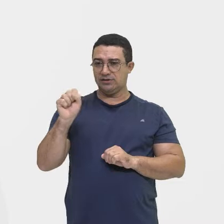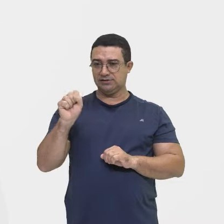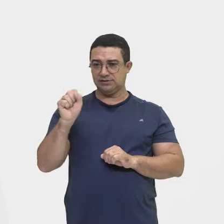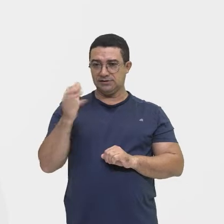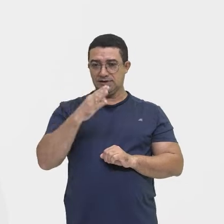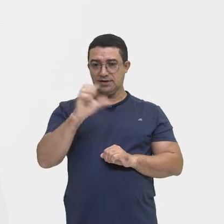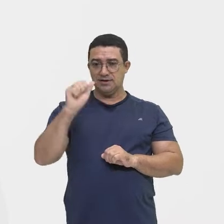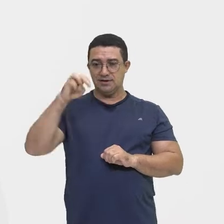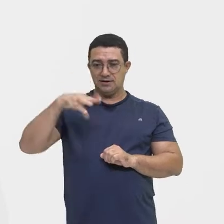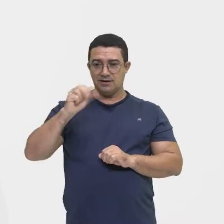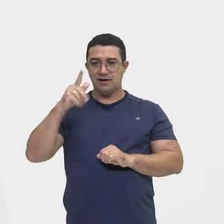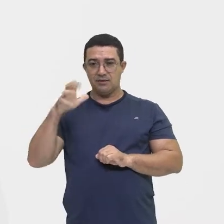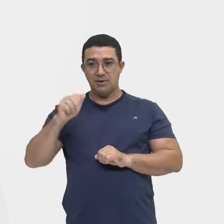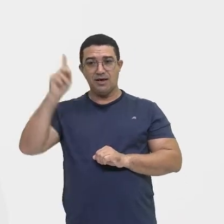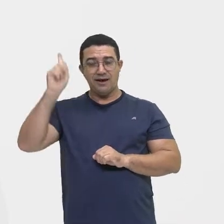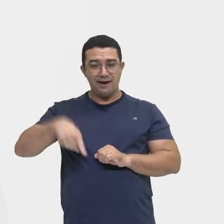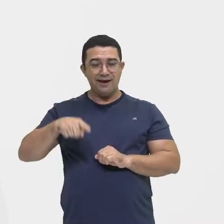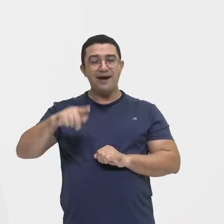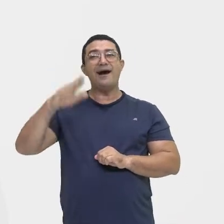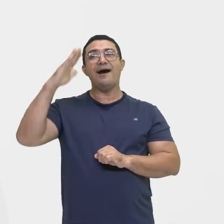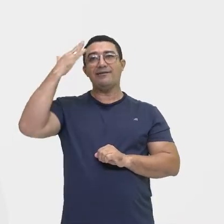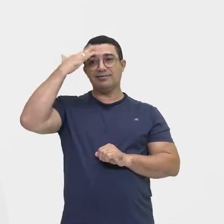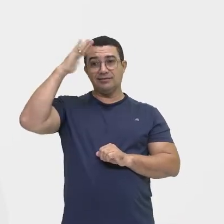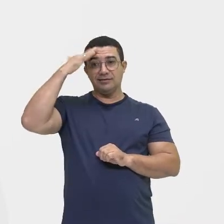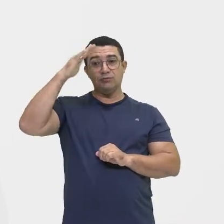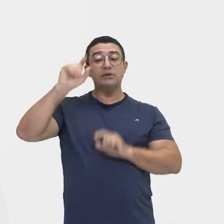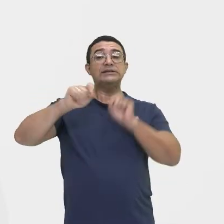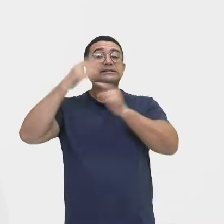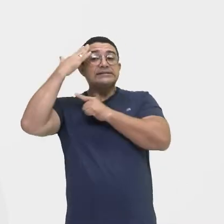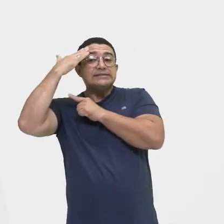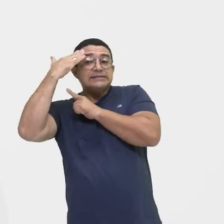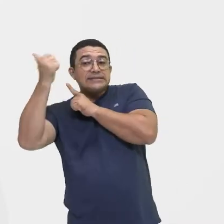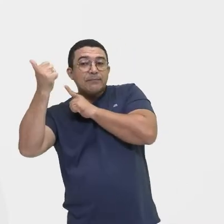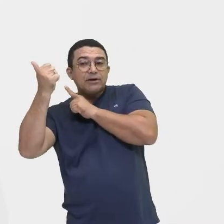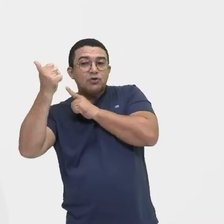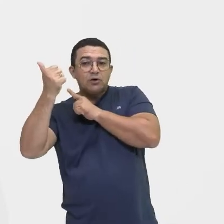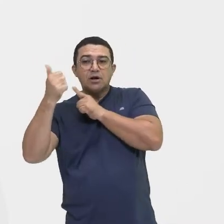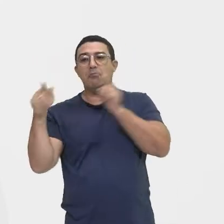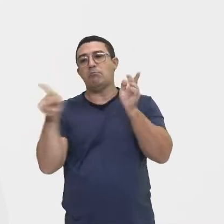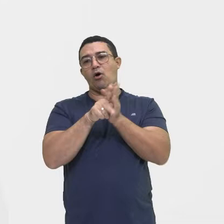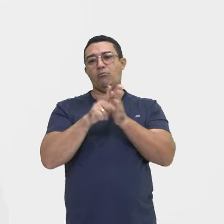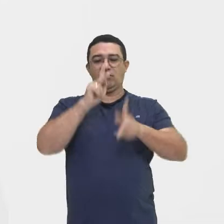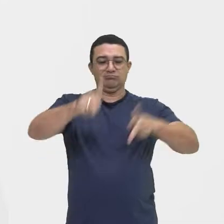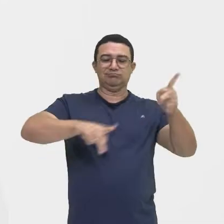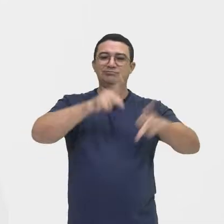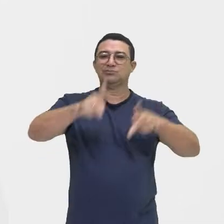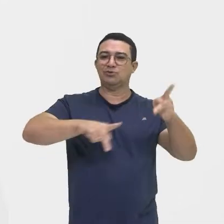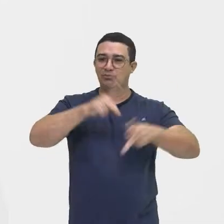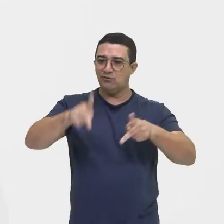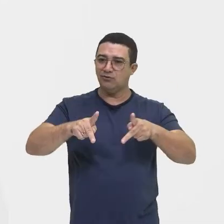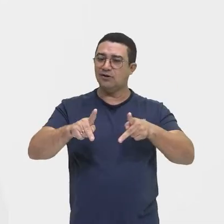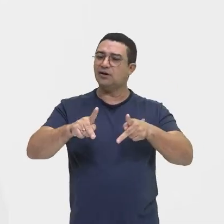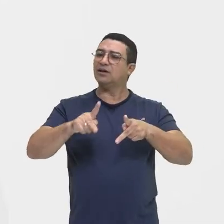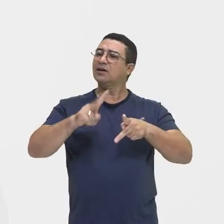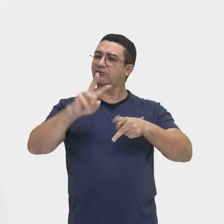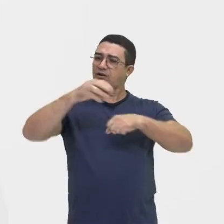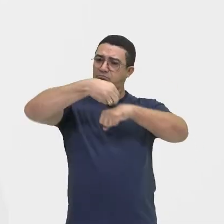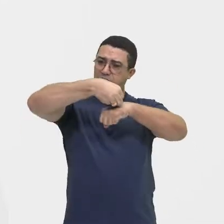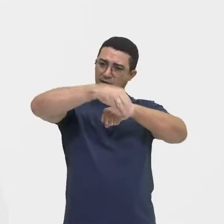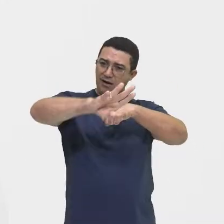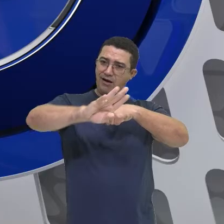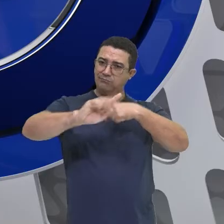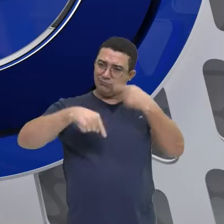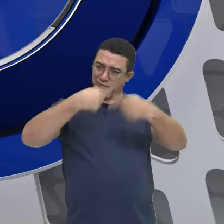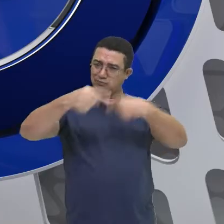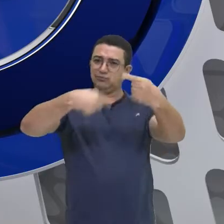como resultado da sabedoria oral, memória coletiva anteposta aos conhecimentos transmitidos pela